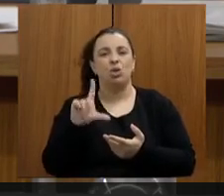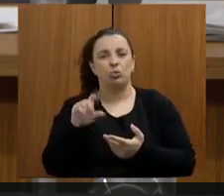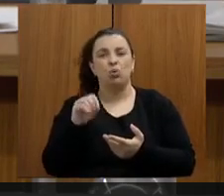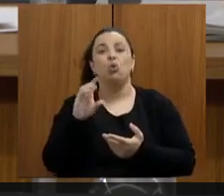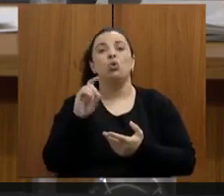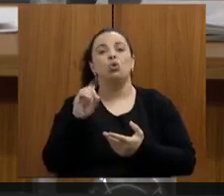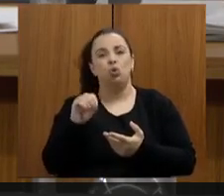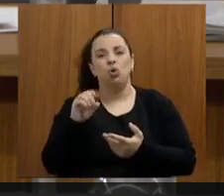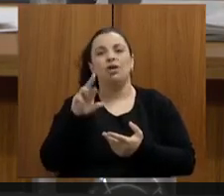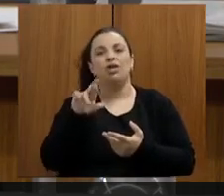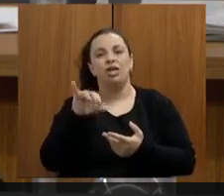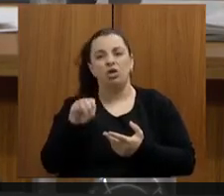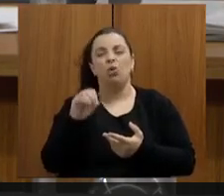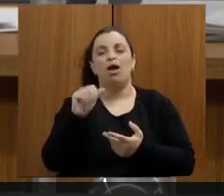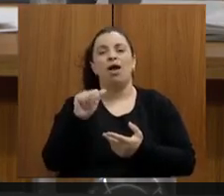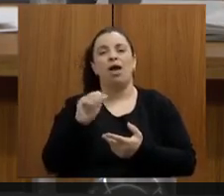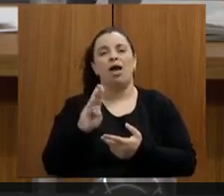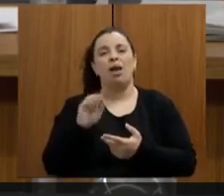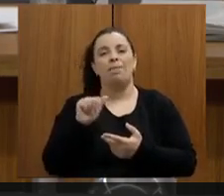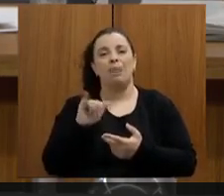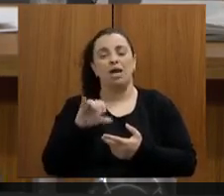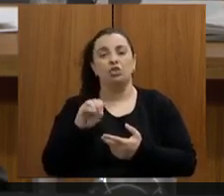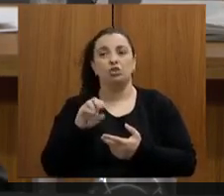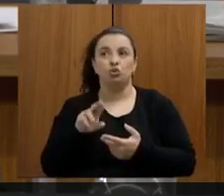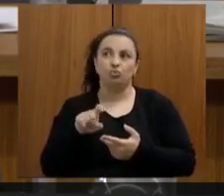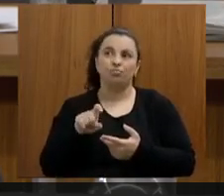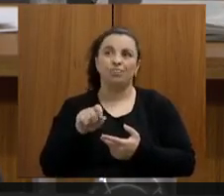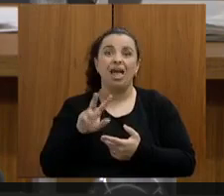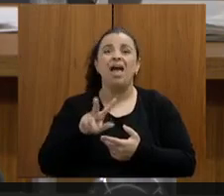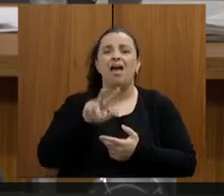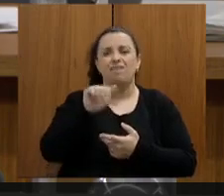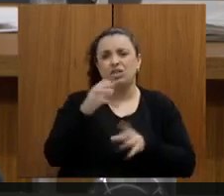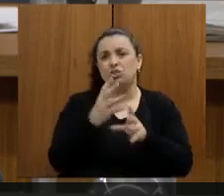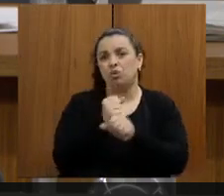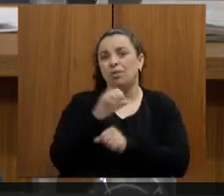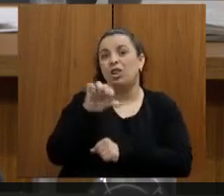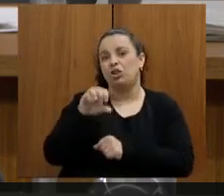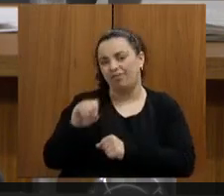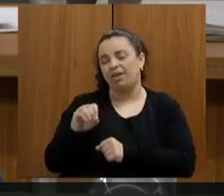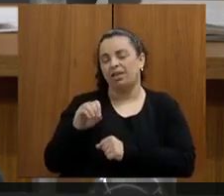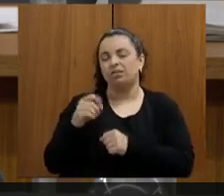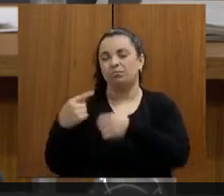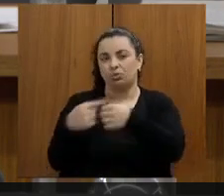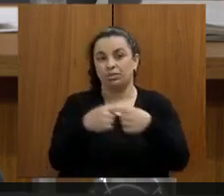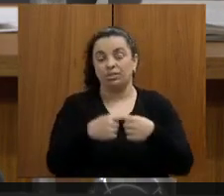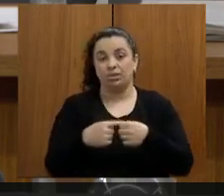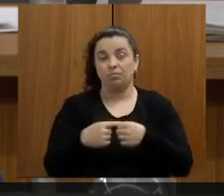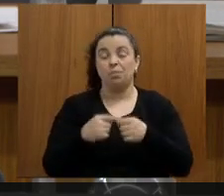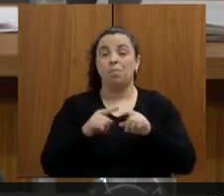mas é preciso dizer que nós partimos no início de 2019